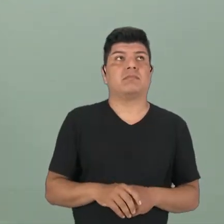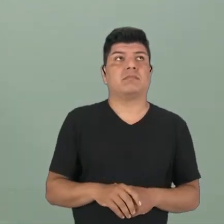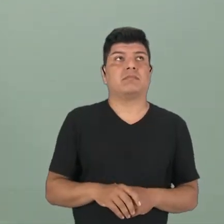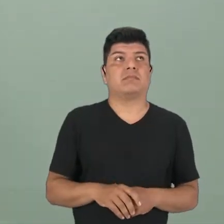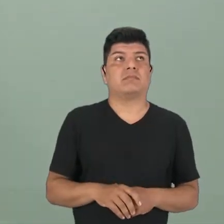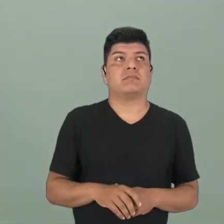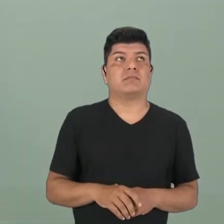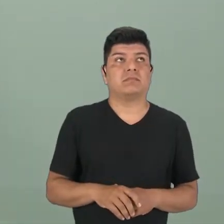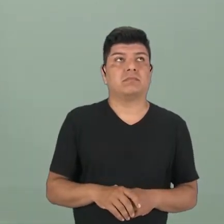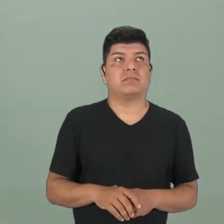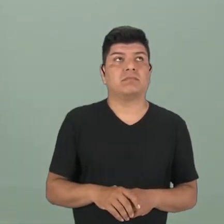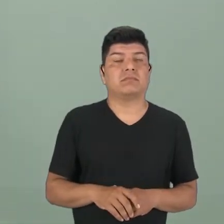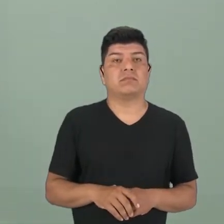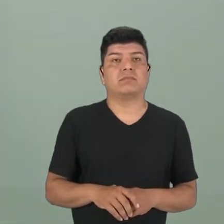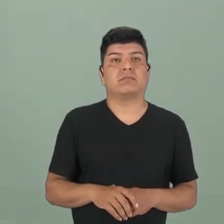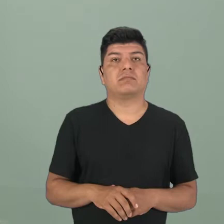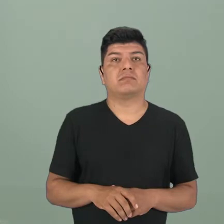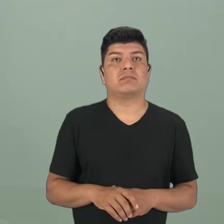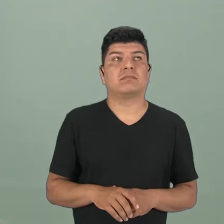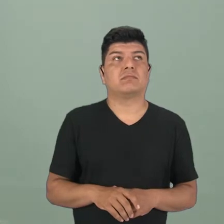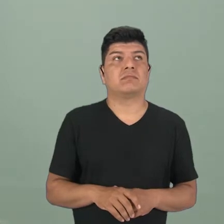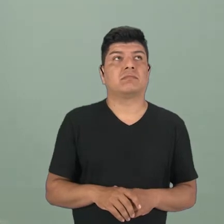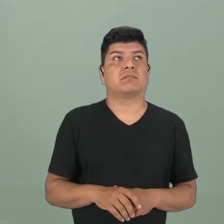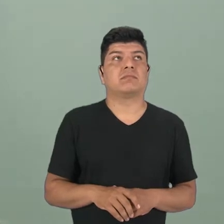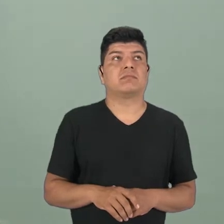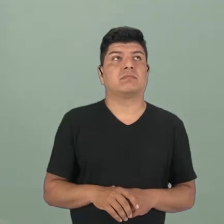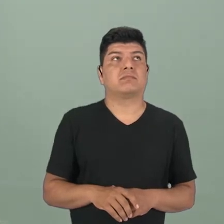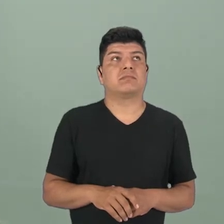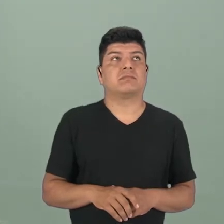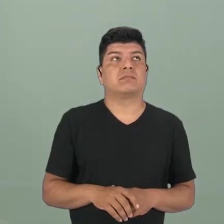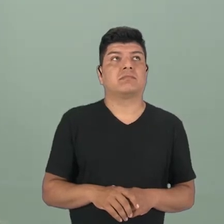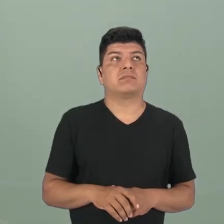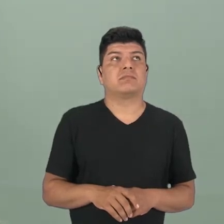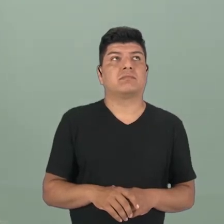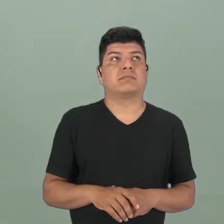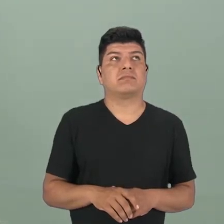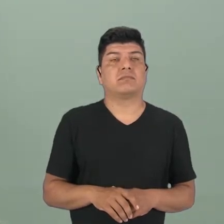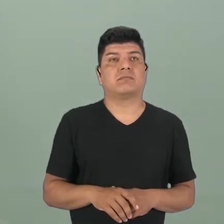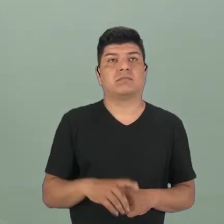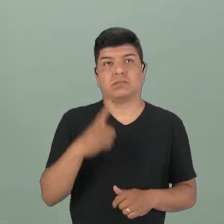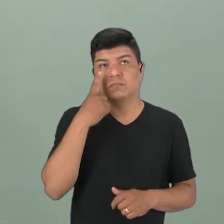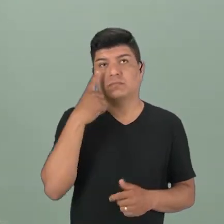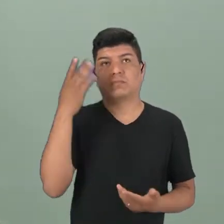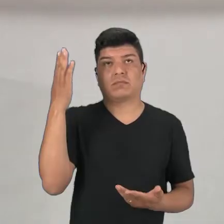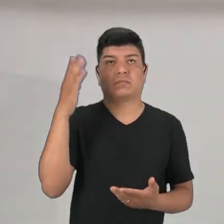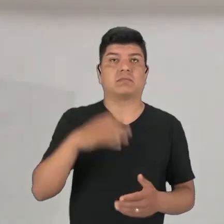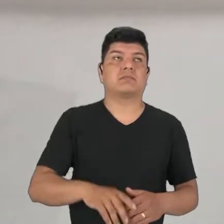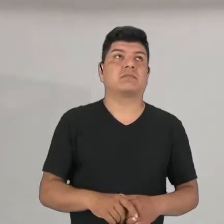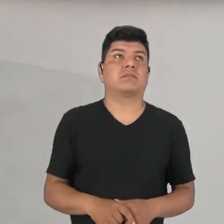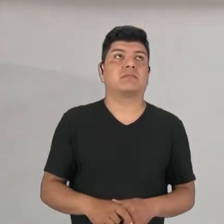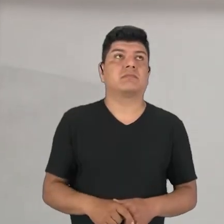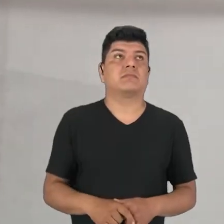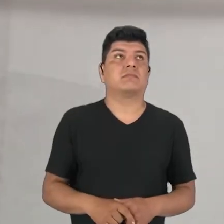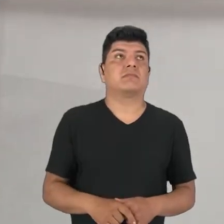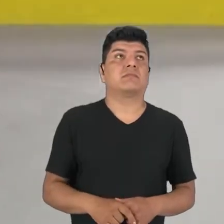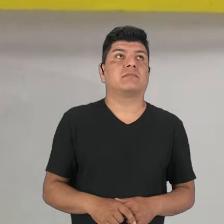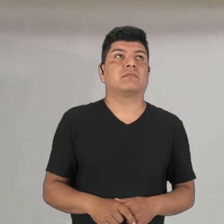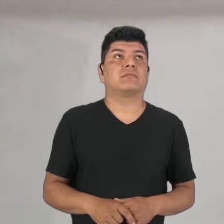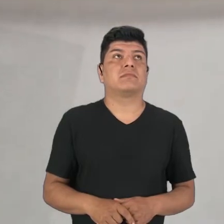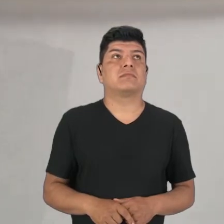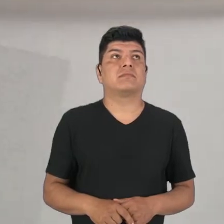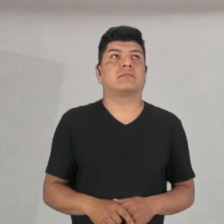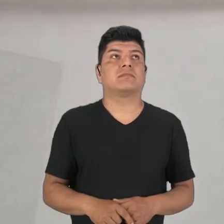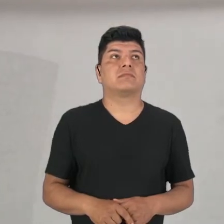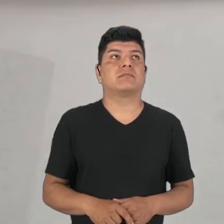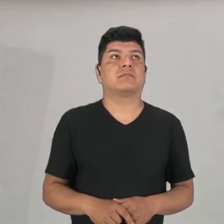forma que eu tô mostrando aí pra vocês, ó. Deixa eu só segurar assim, que acho que fica melhor pra vocês verem. Tá? Olha